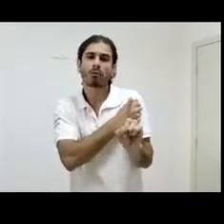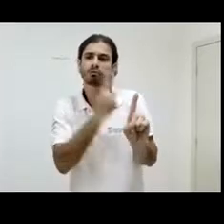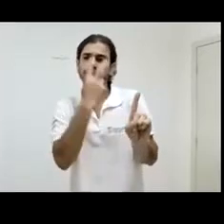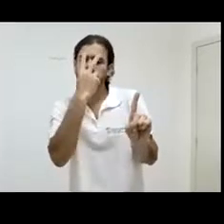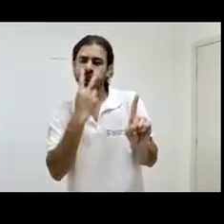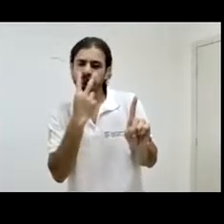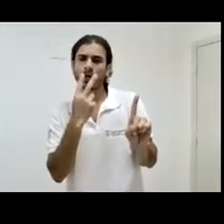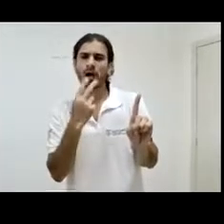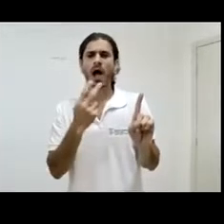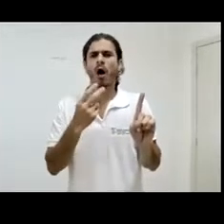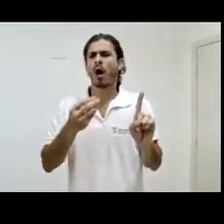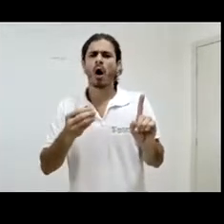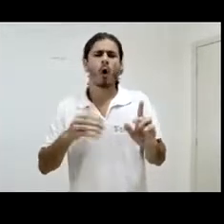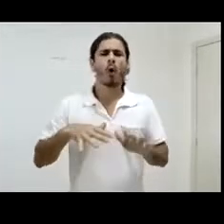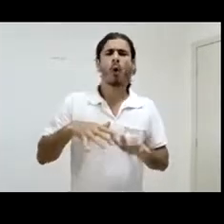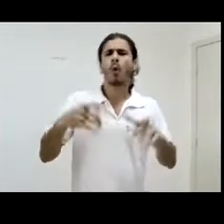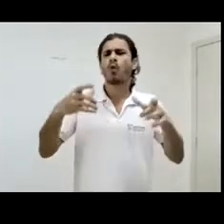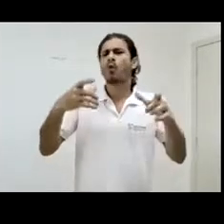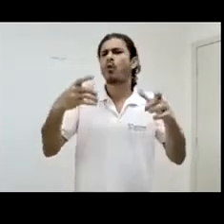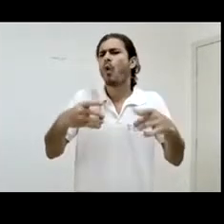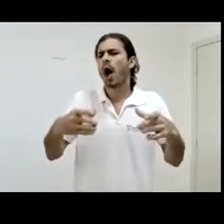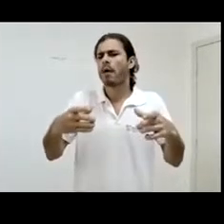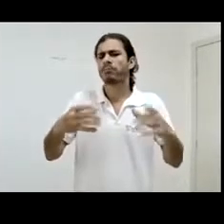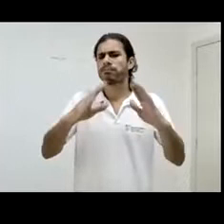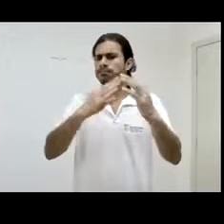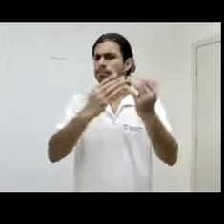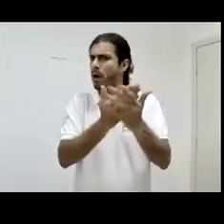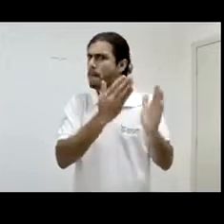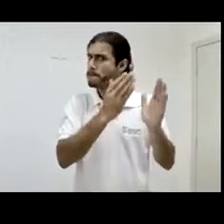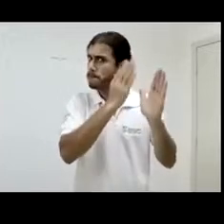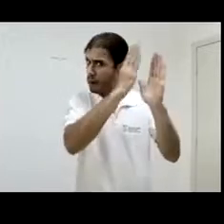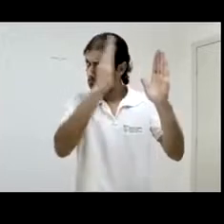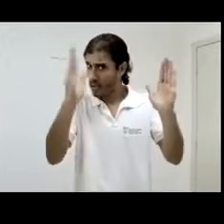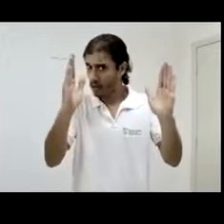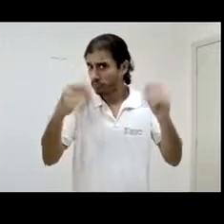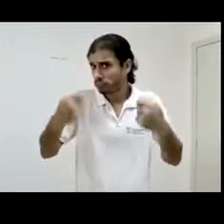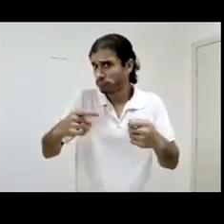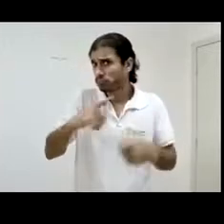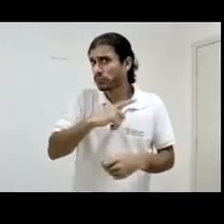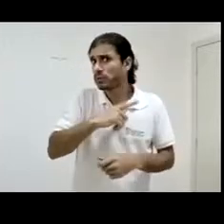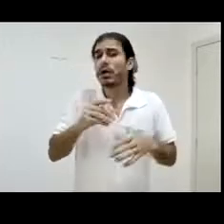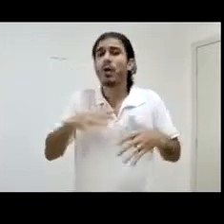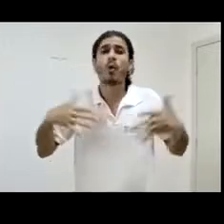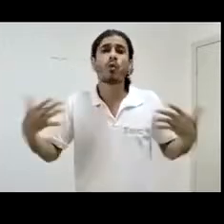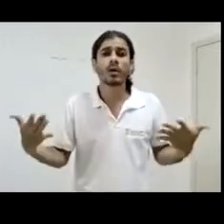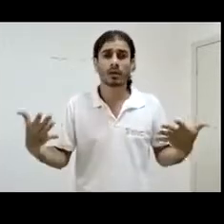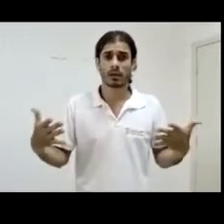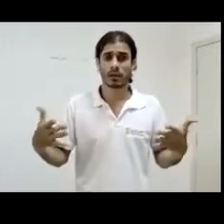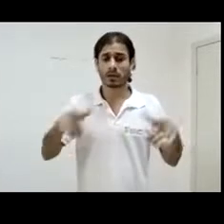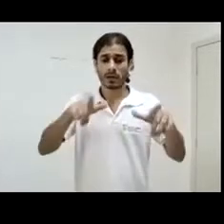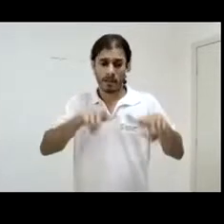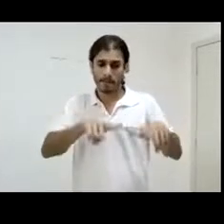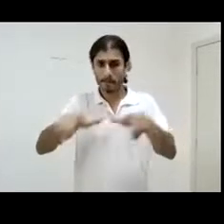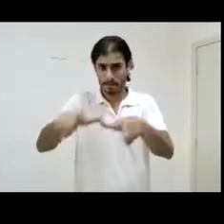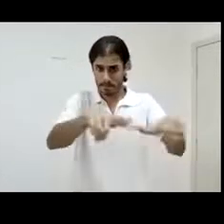em libras, né? Quais são os aplicativos que tem que ter no computador. Então, a ideia é que esse personagem